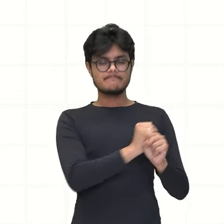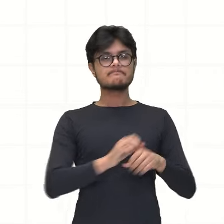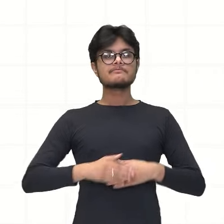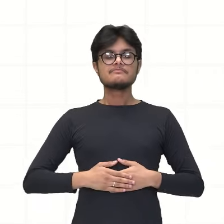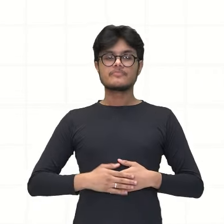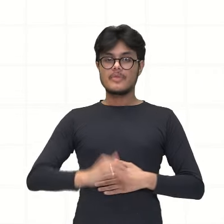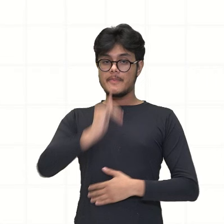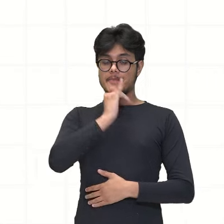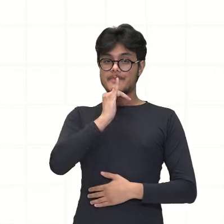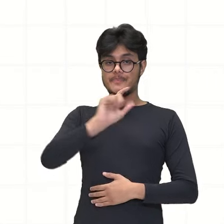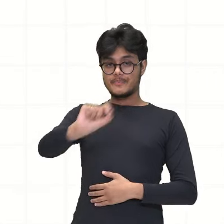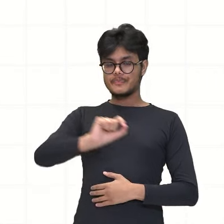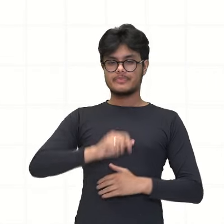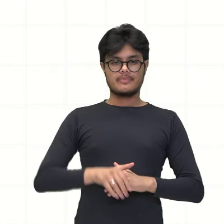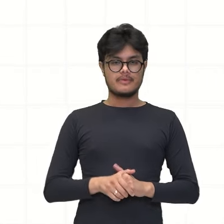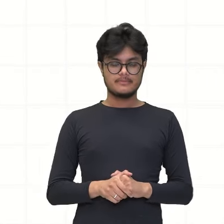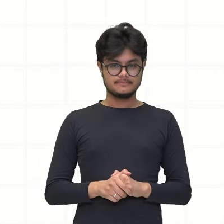exemplo.